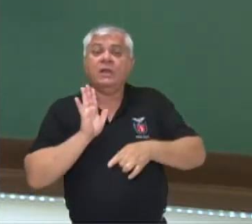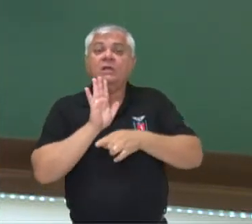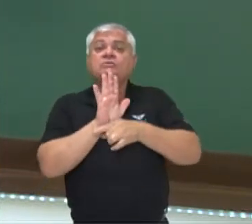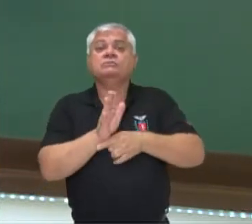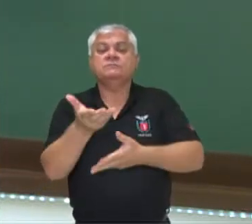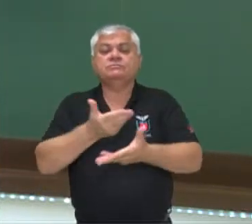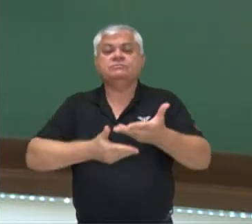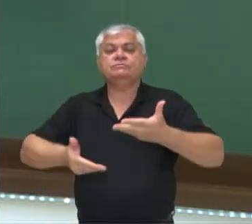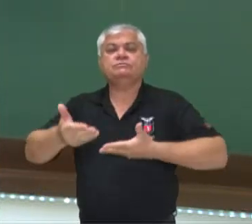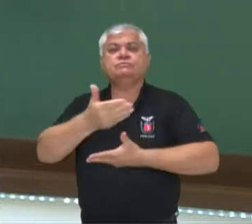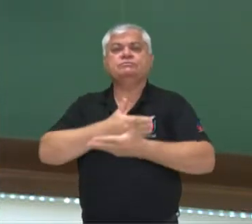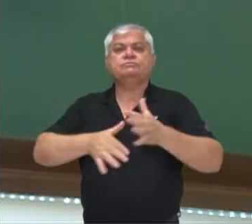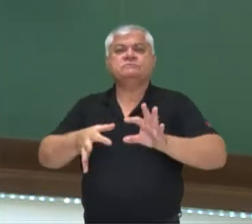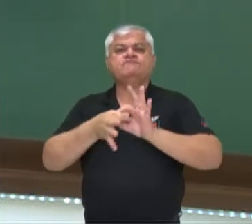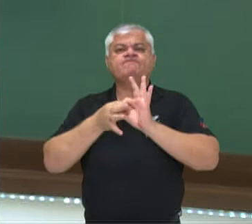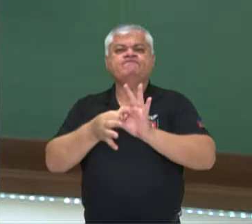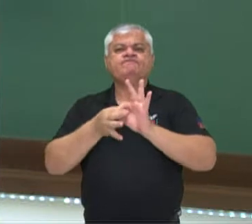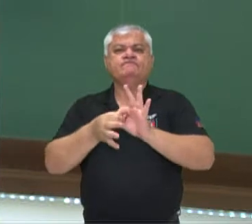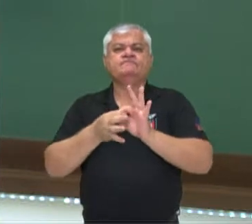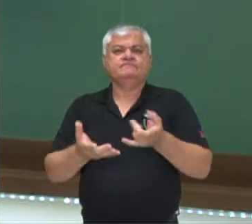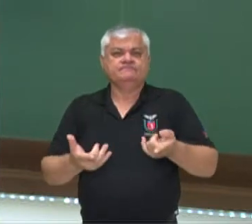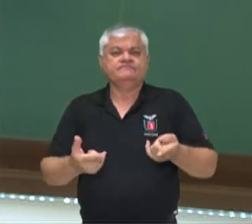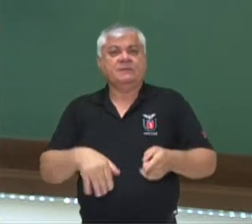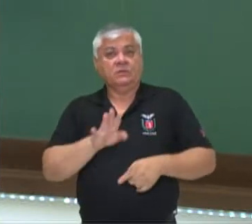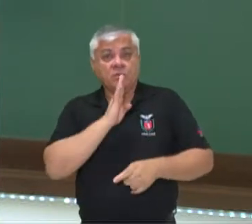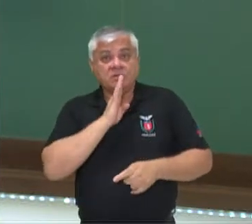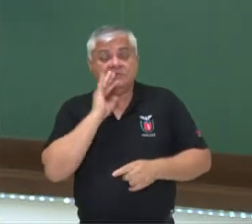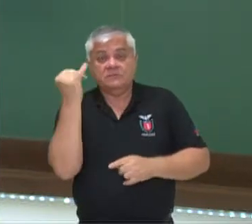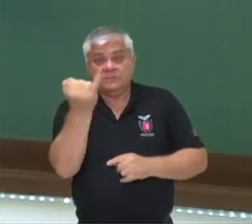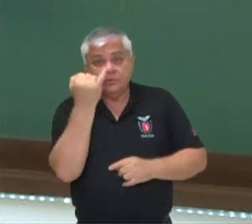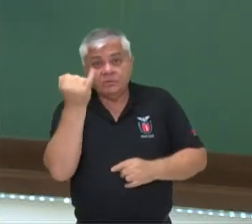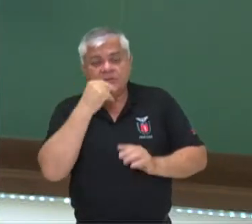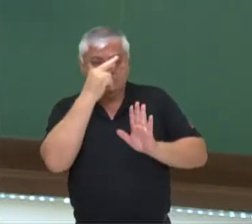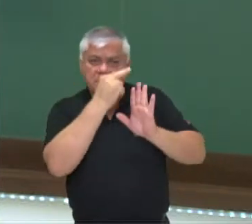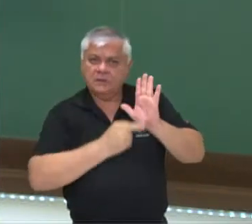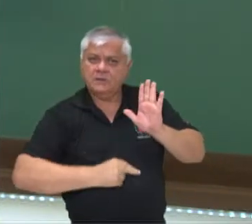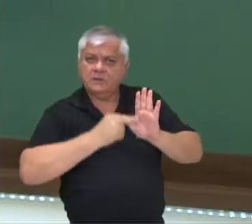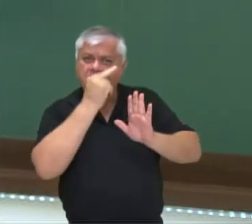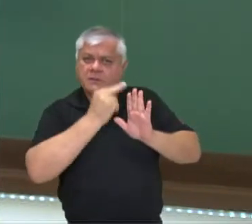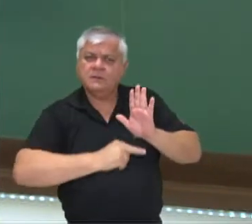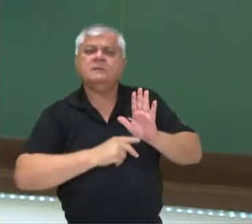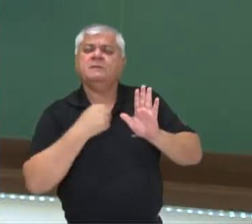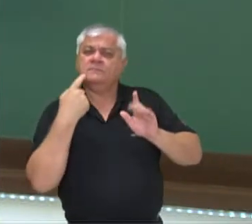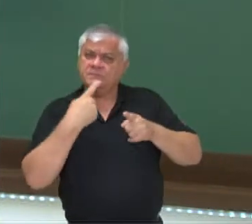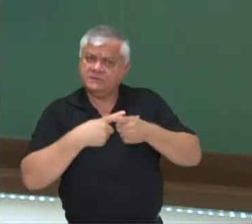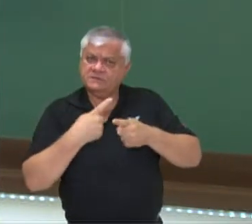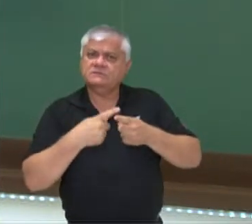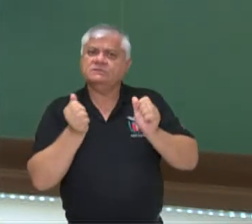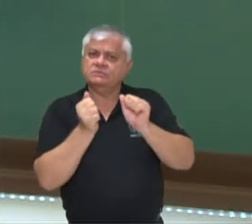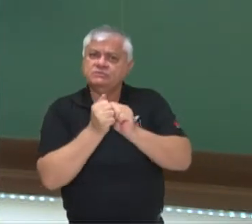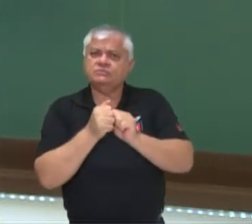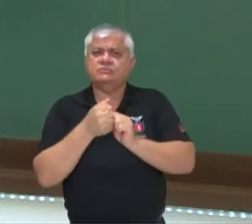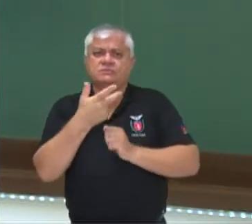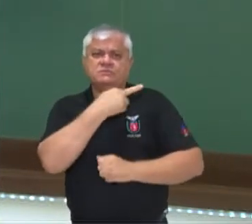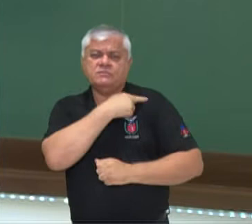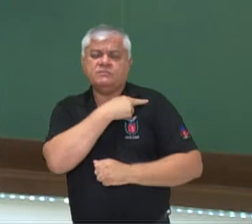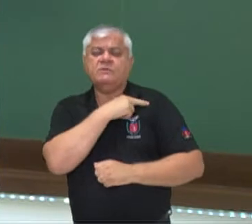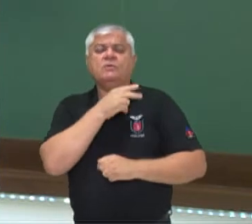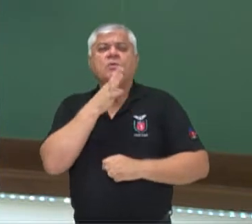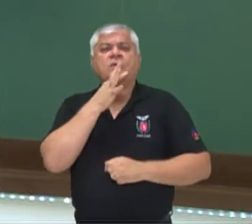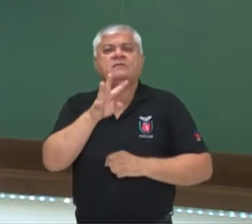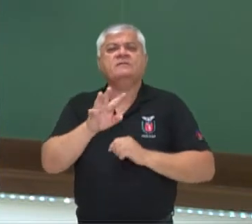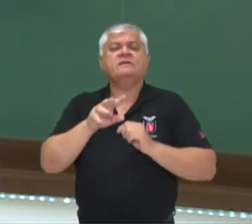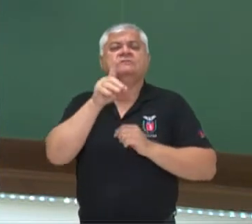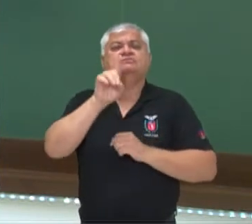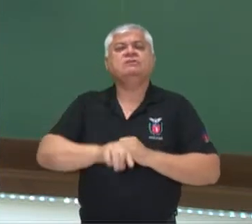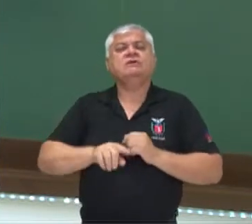escolar. A importância de você conhecer esse documento, fazer a leitura desse documento com os seus responsáveis, né, e conhecer os